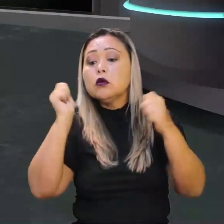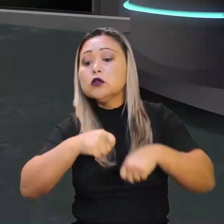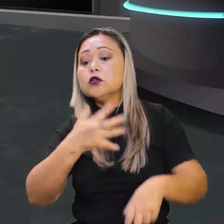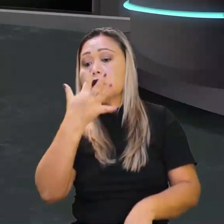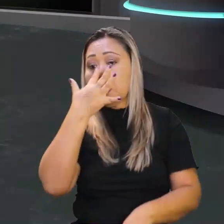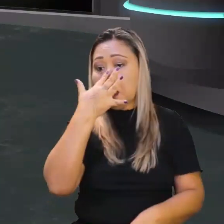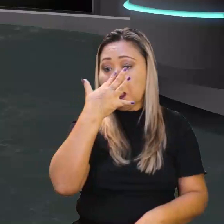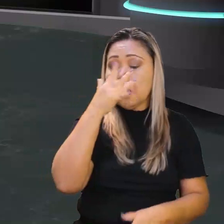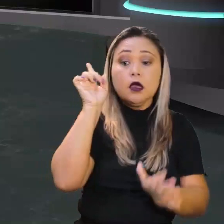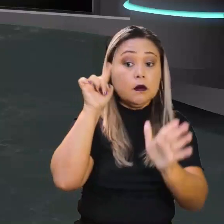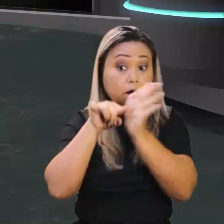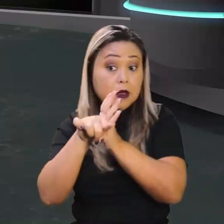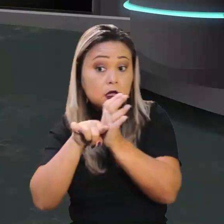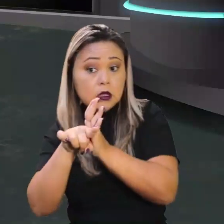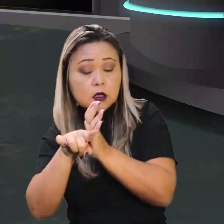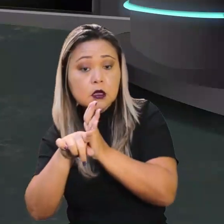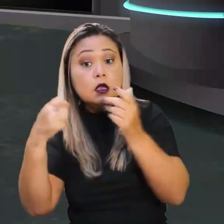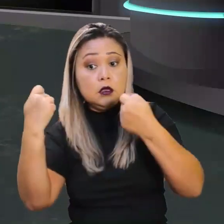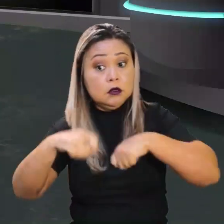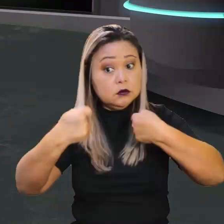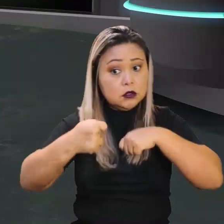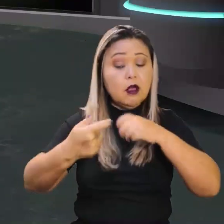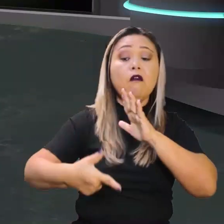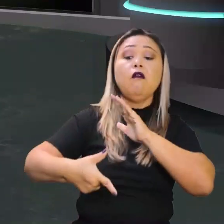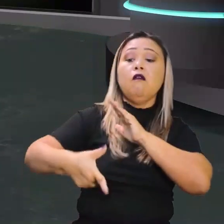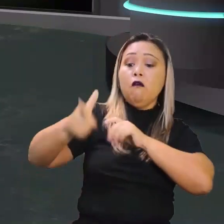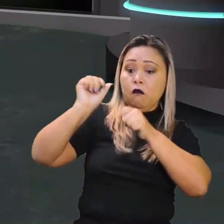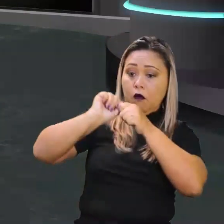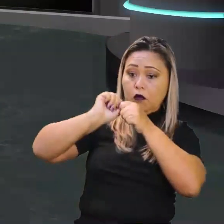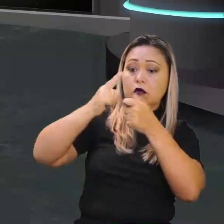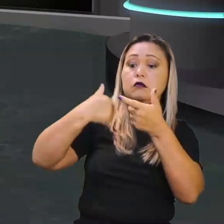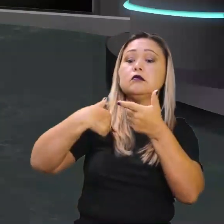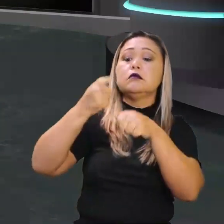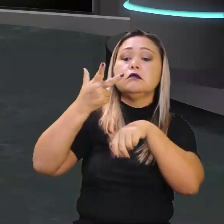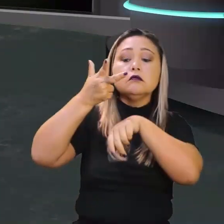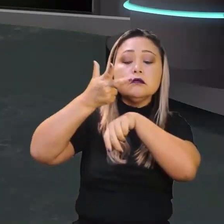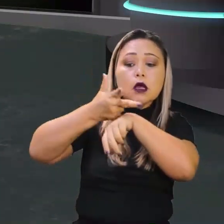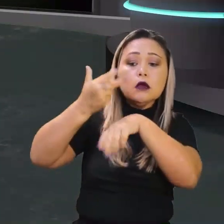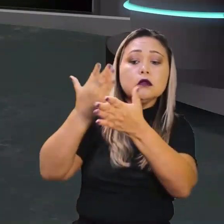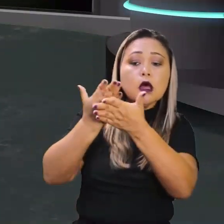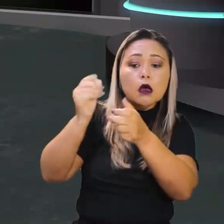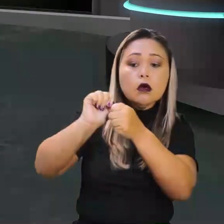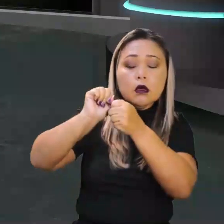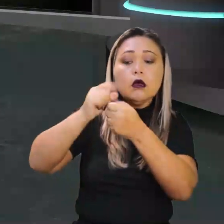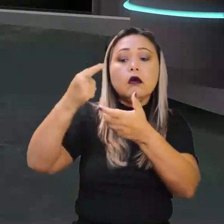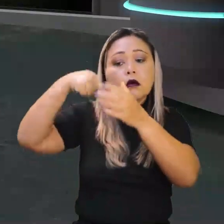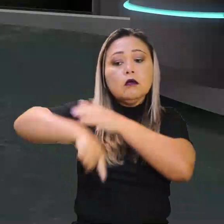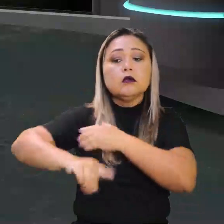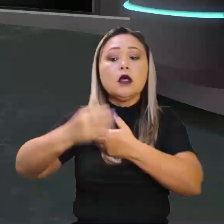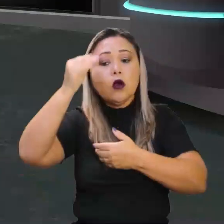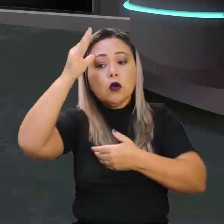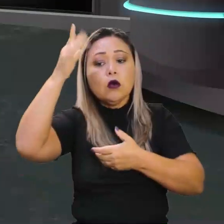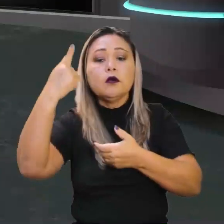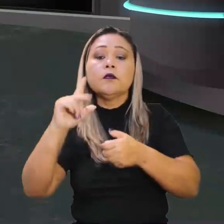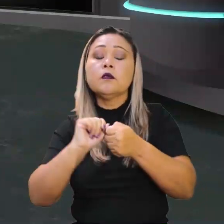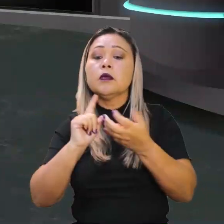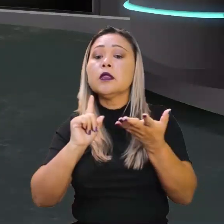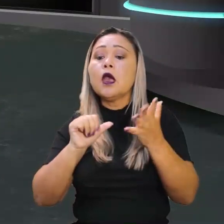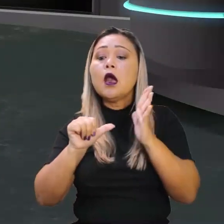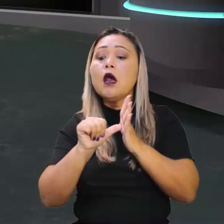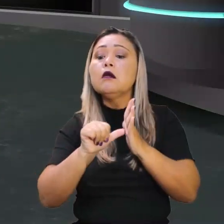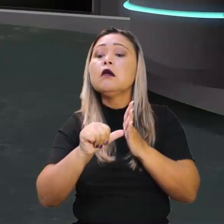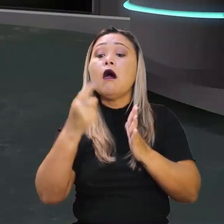pesquisando, e se necessário, volte às aulas para vocês aprofundarem aí seus conhecimentos sobre os temas. Pois é, veja quantas vezes